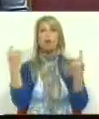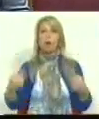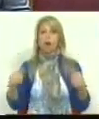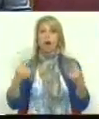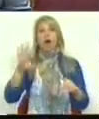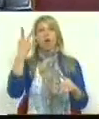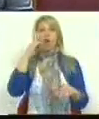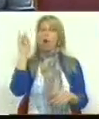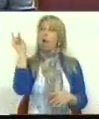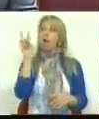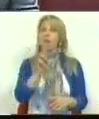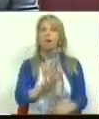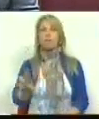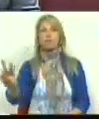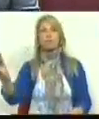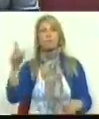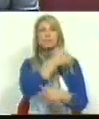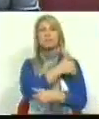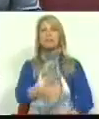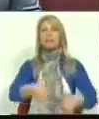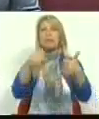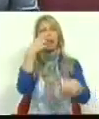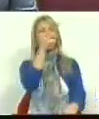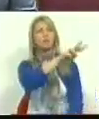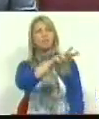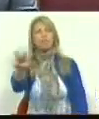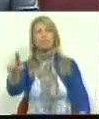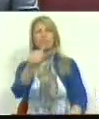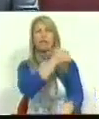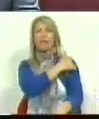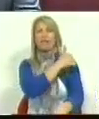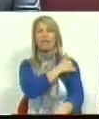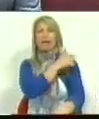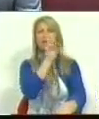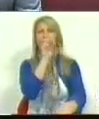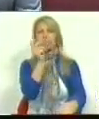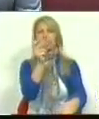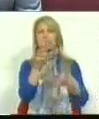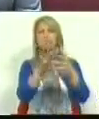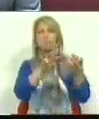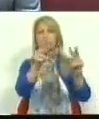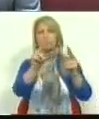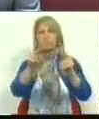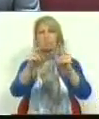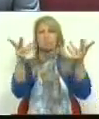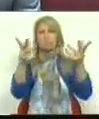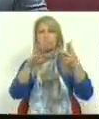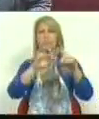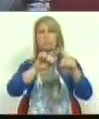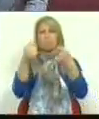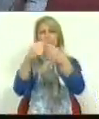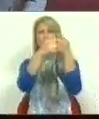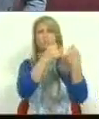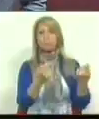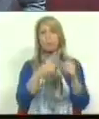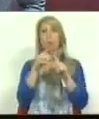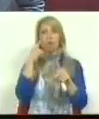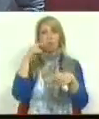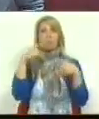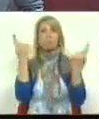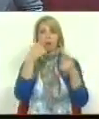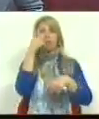observamos as nossas cidades e constatamos a degradação dos imóveis, quando sabemos que a população decresce no centro das